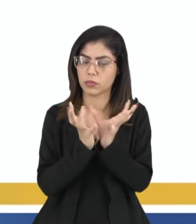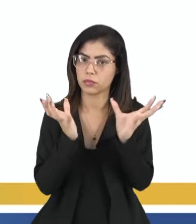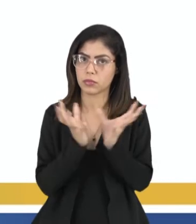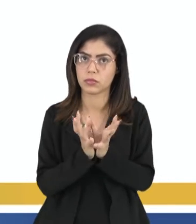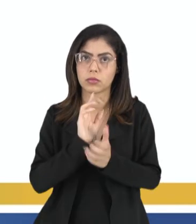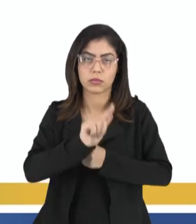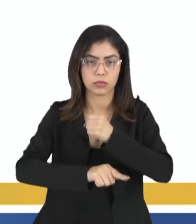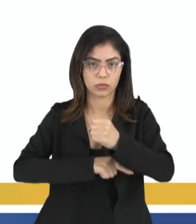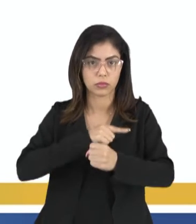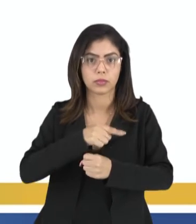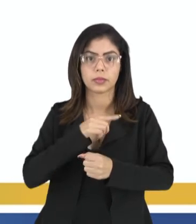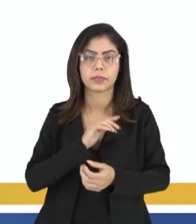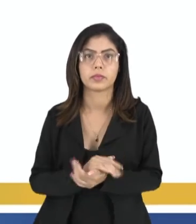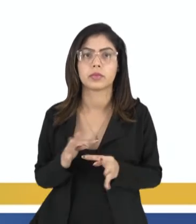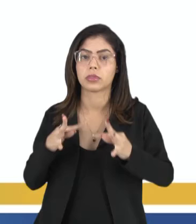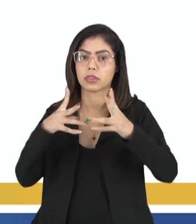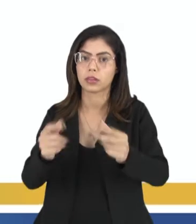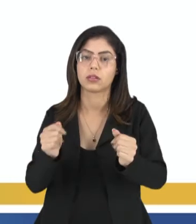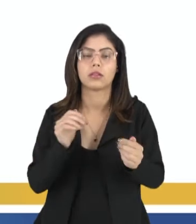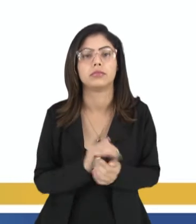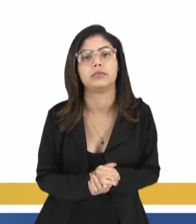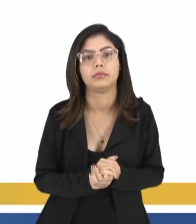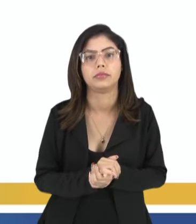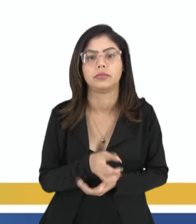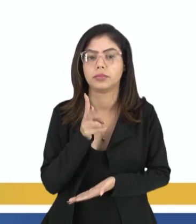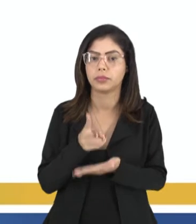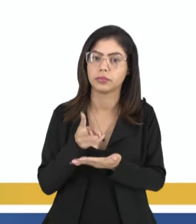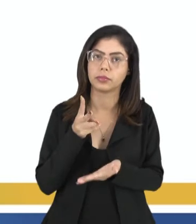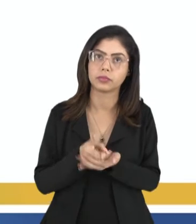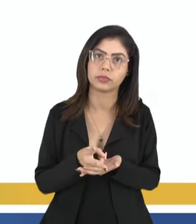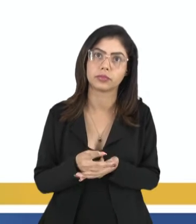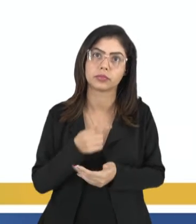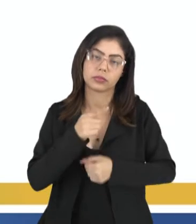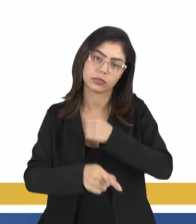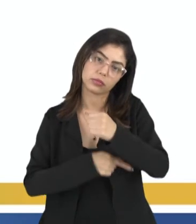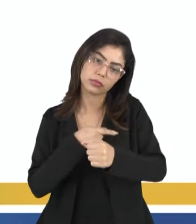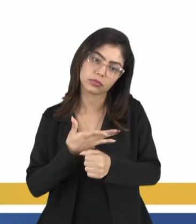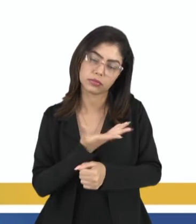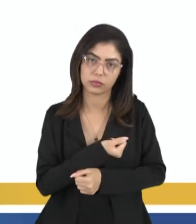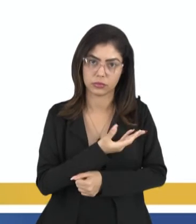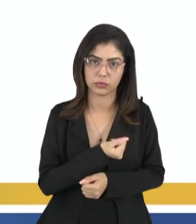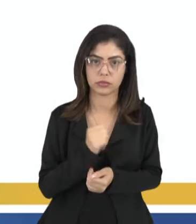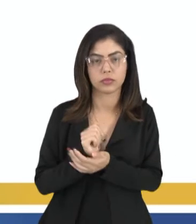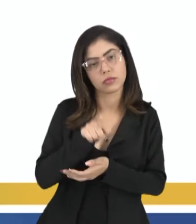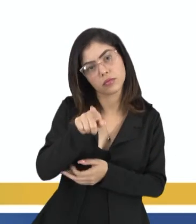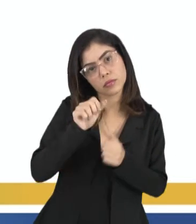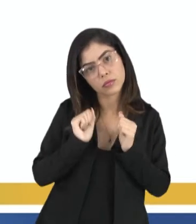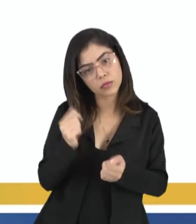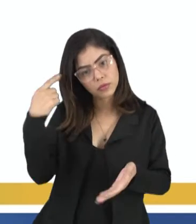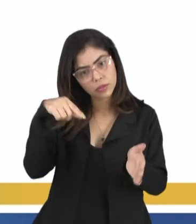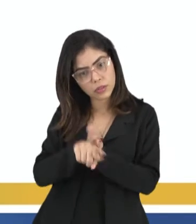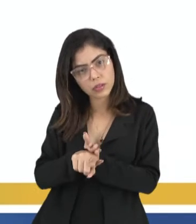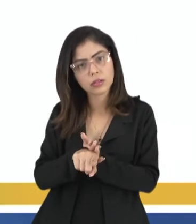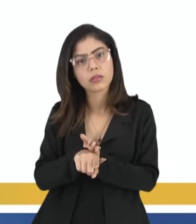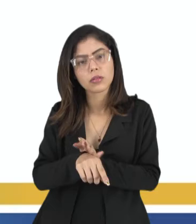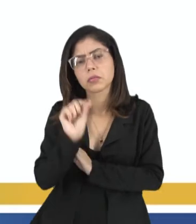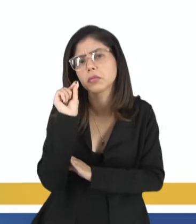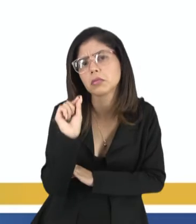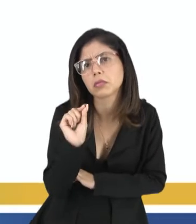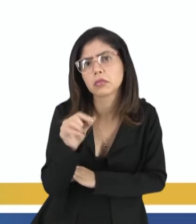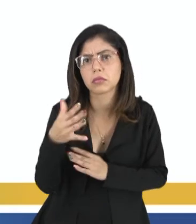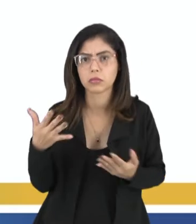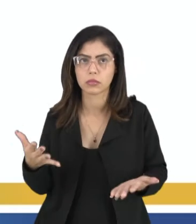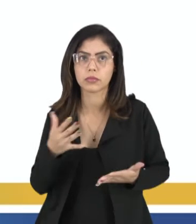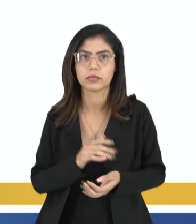de átomos, todos precisam ter o mesmo número atômico. E aí você pode perguntar, e o que é o número